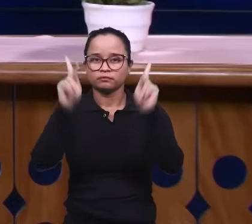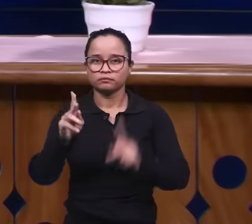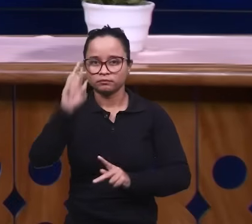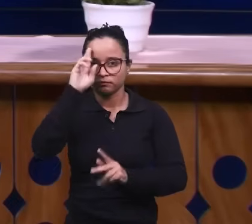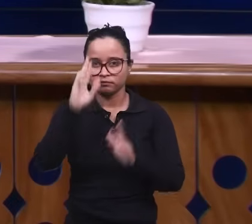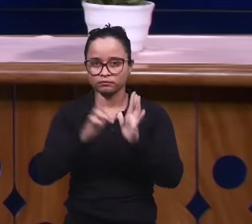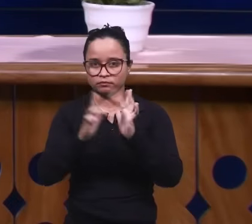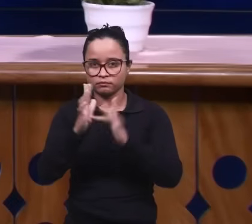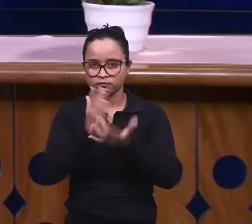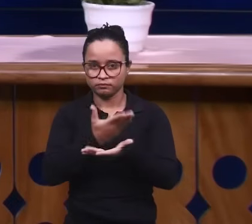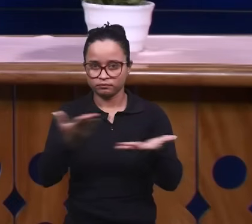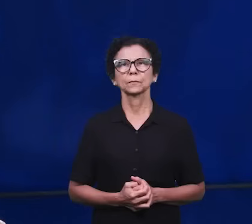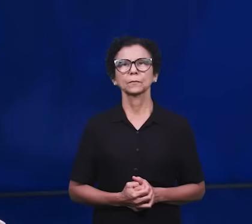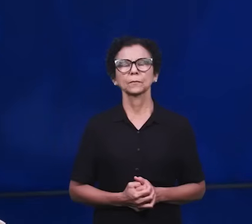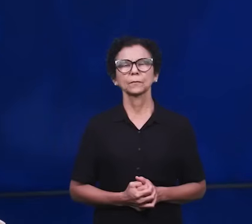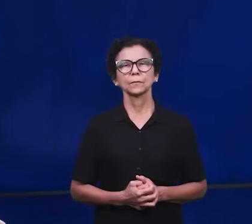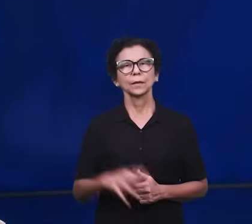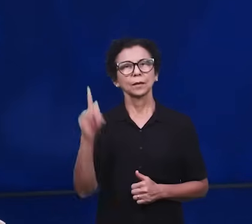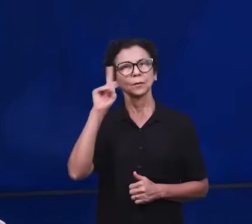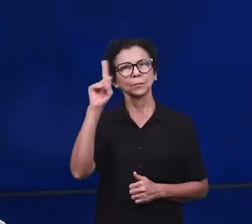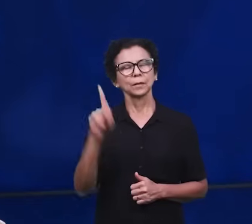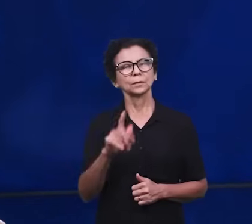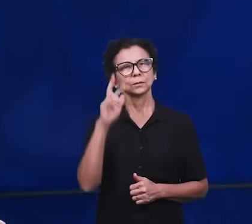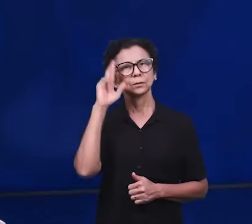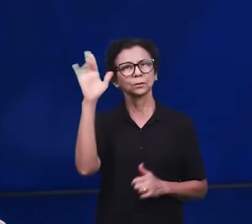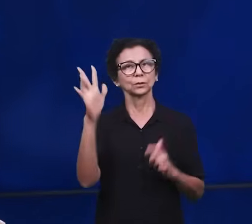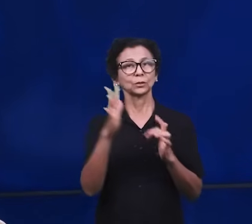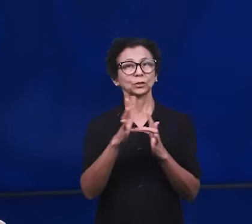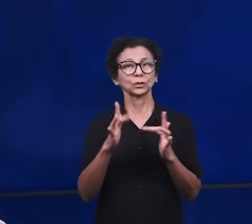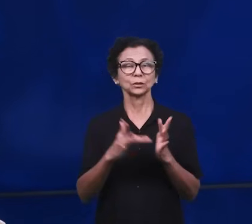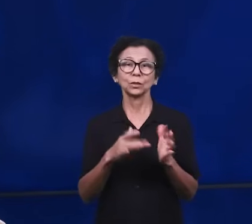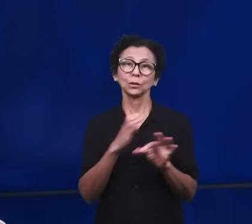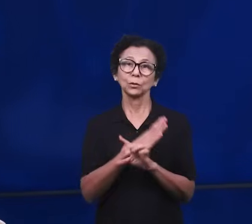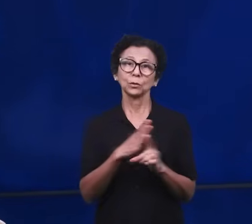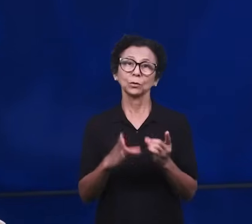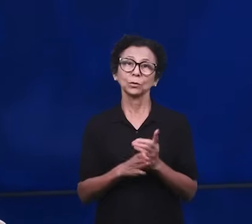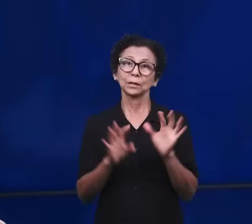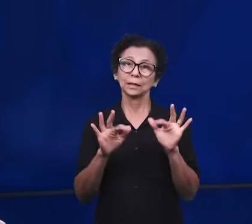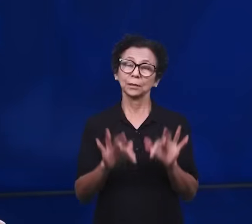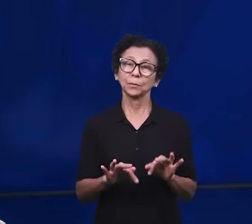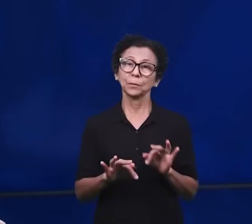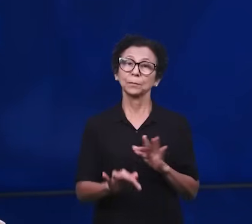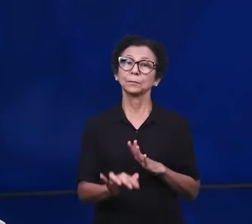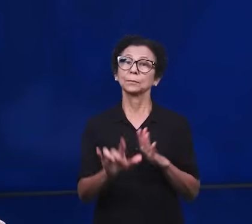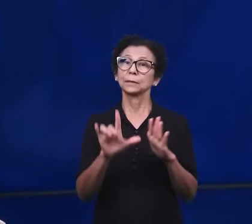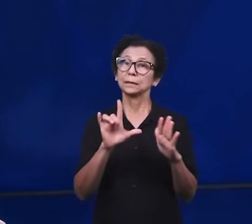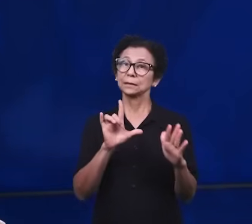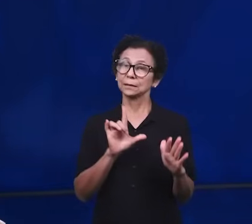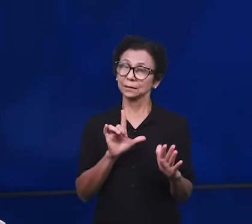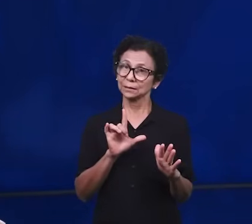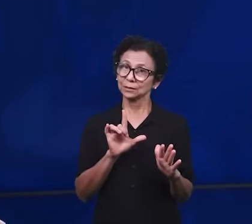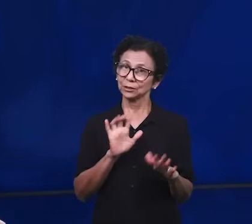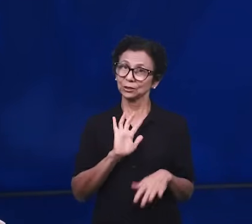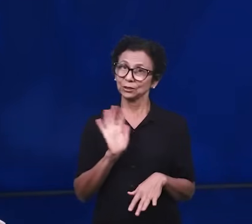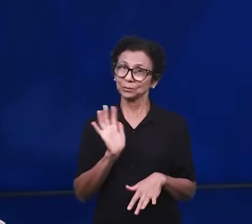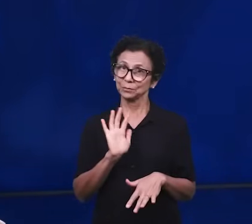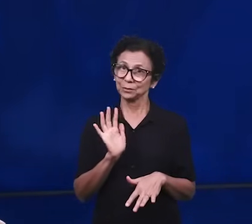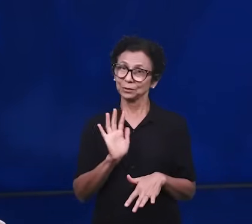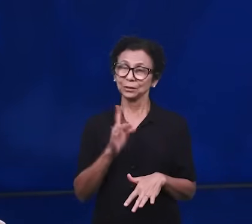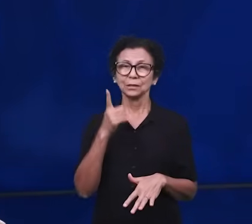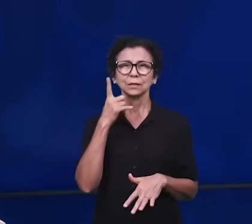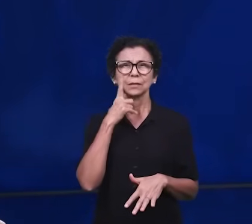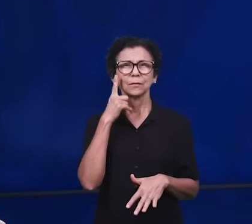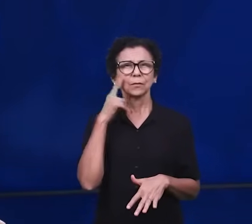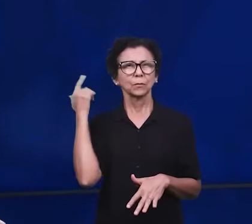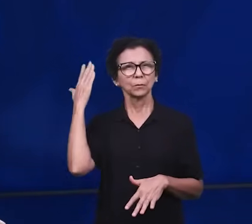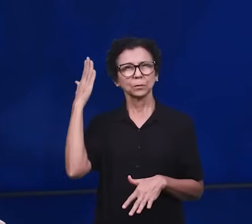paz do Senhor a todos. Irmãos, a paz do Senhor Jesus, o culto já terminou, mas antes de nos despedirmos, você vai ouvir